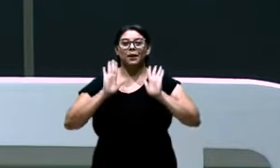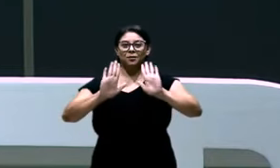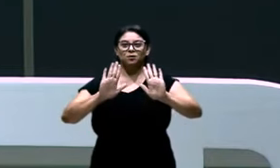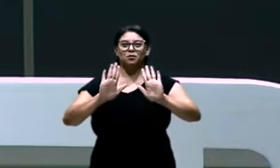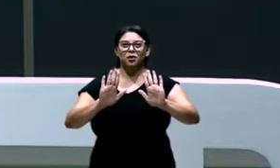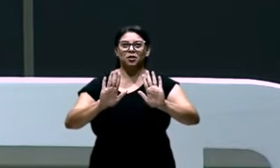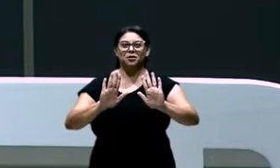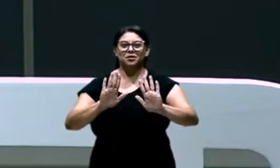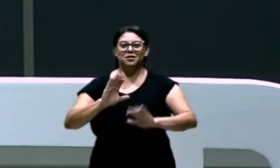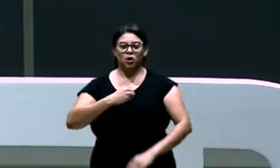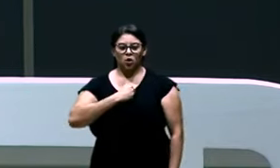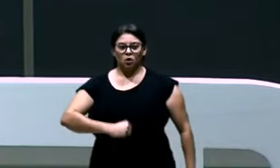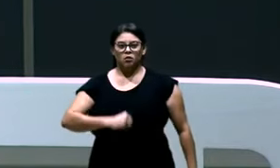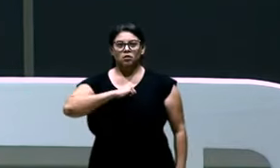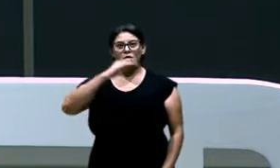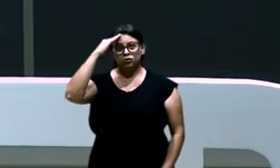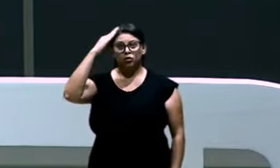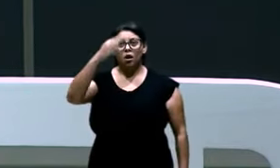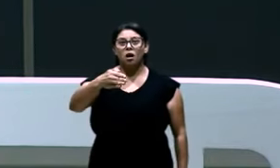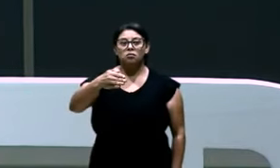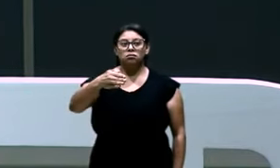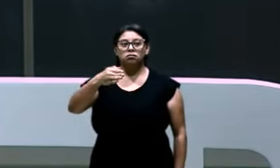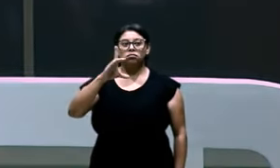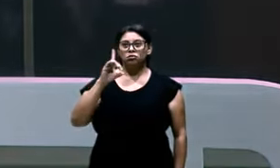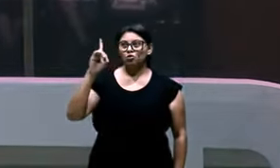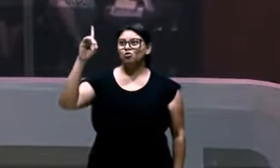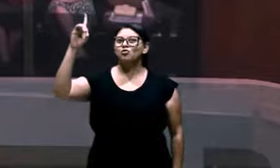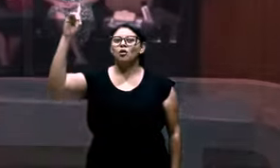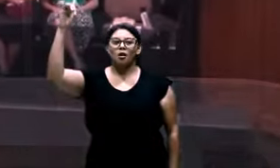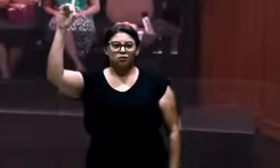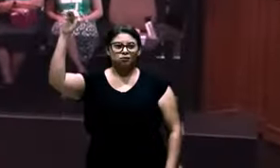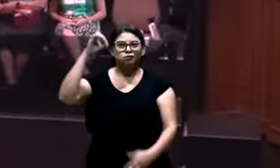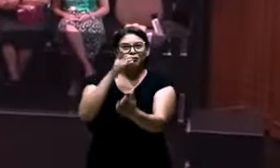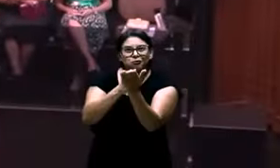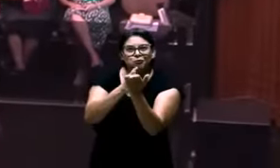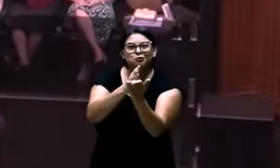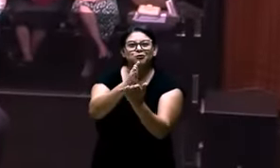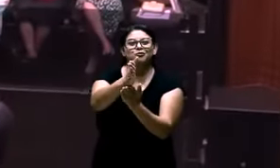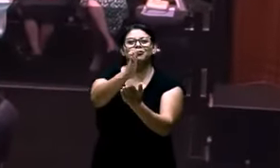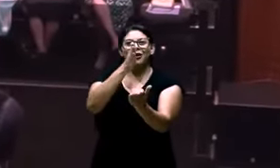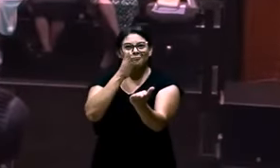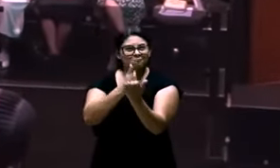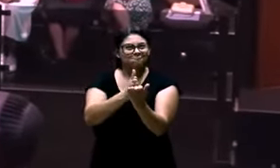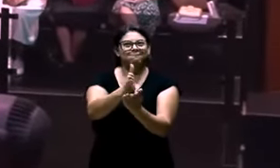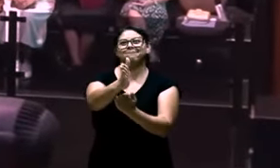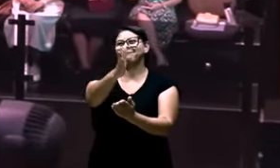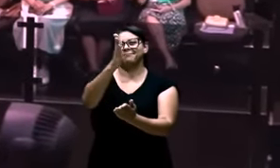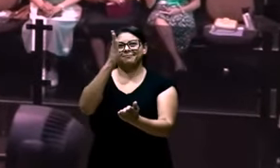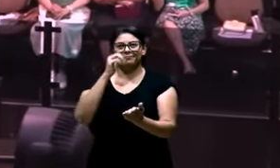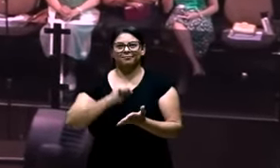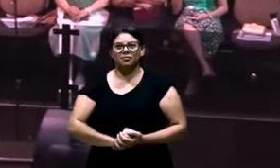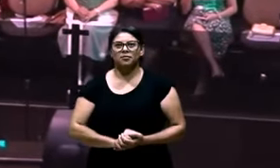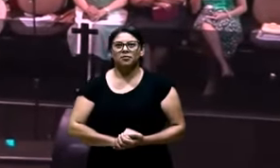ele vai no templo servir a Deus. Mas no tempo de Zacarias havia, segundo historiadores, mais de 20